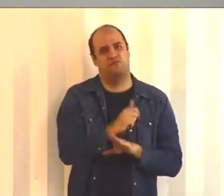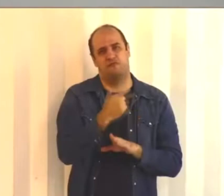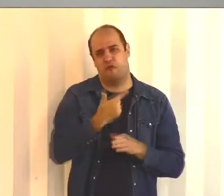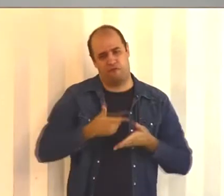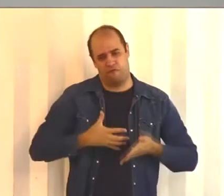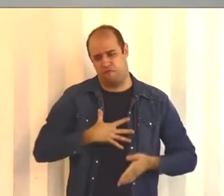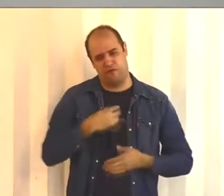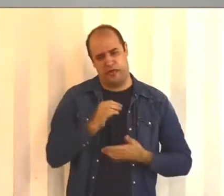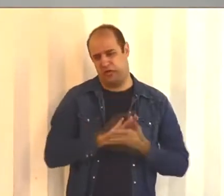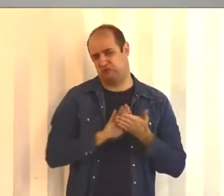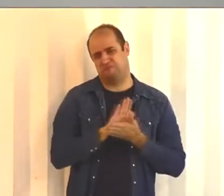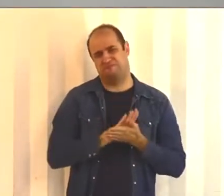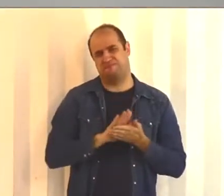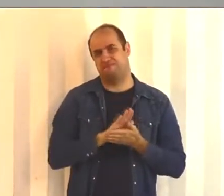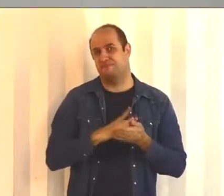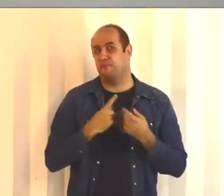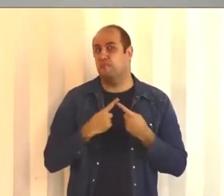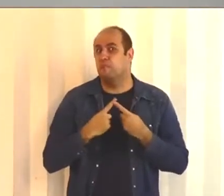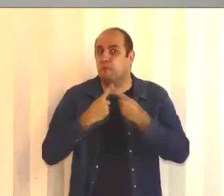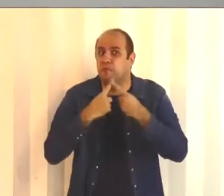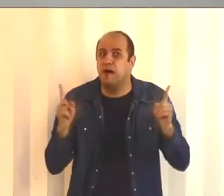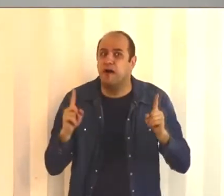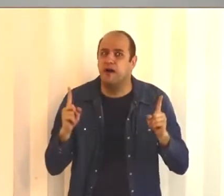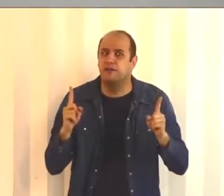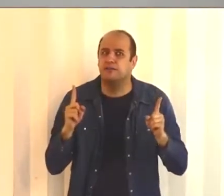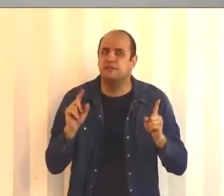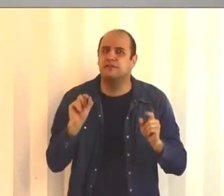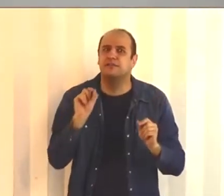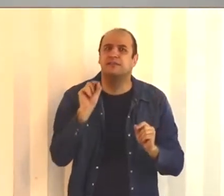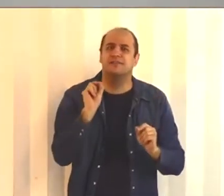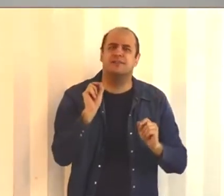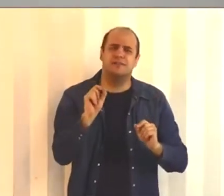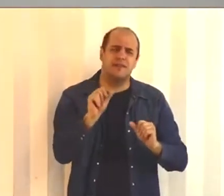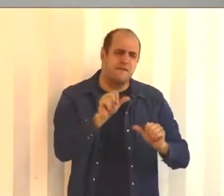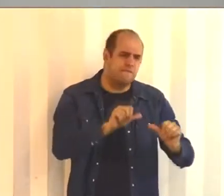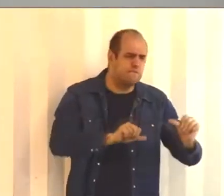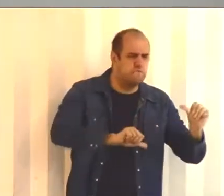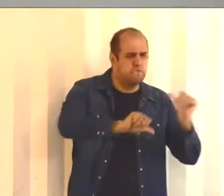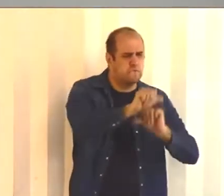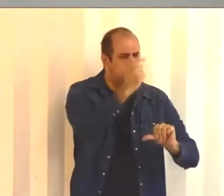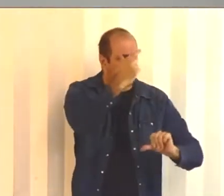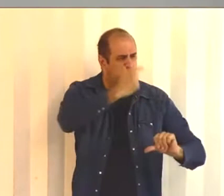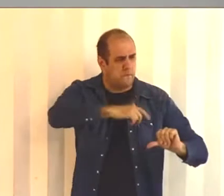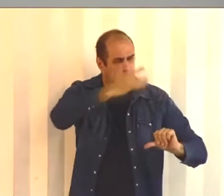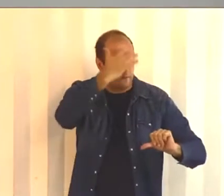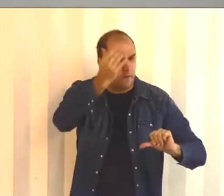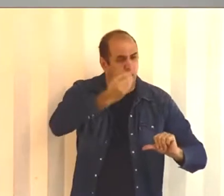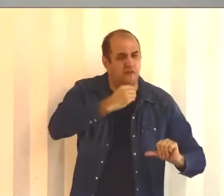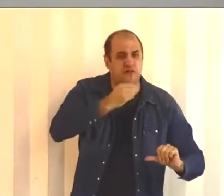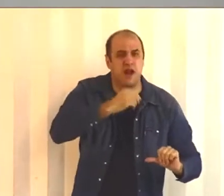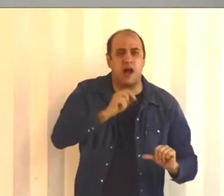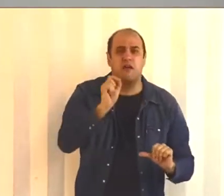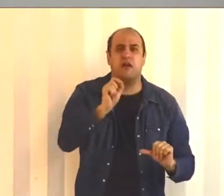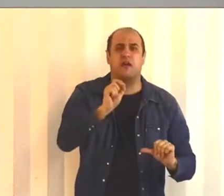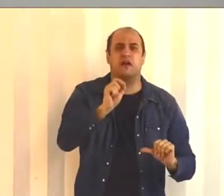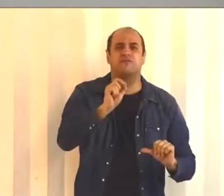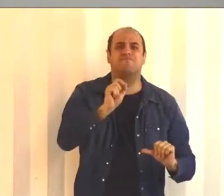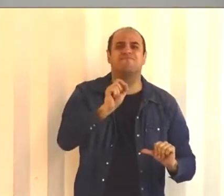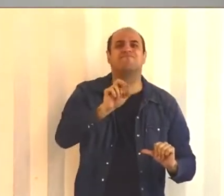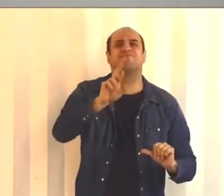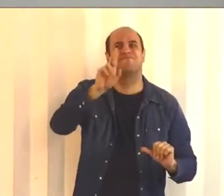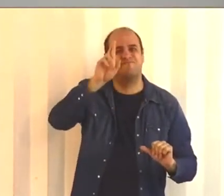nasceria. Mas o que suporta as fragilidades do ser humano na família, ainda